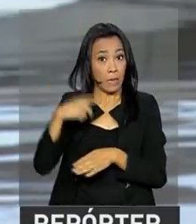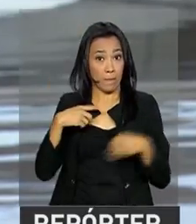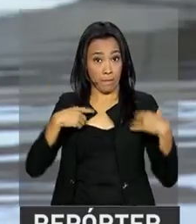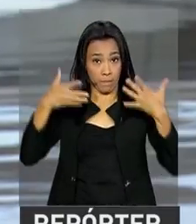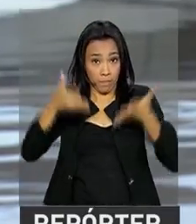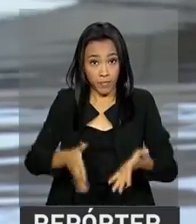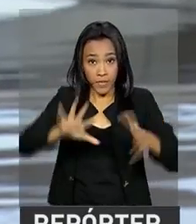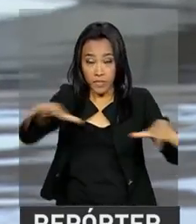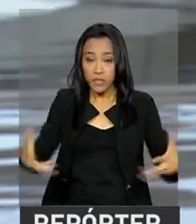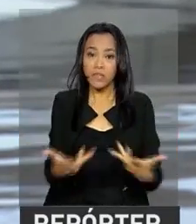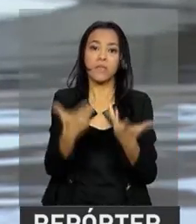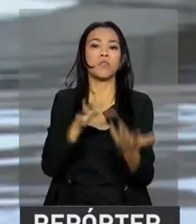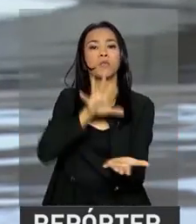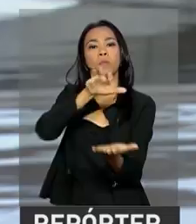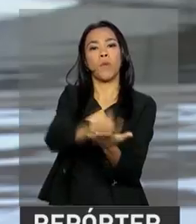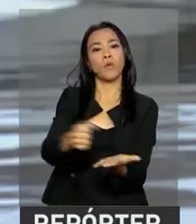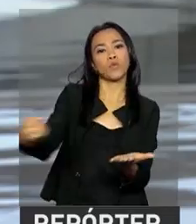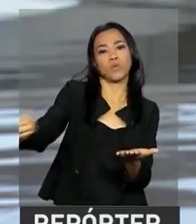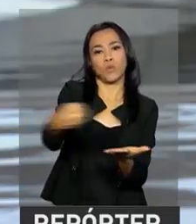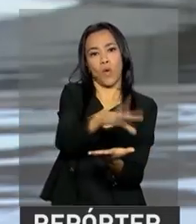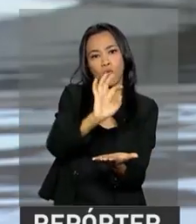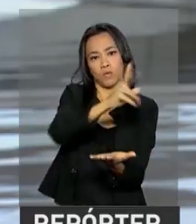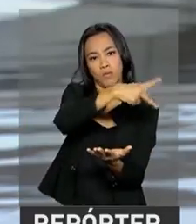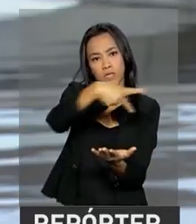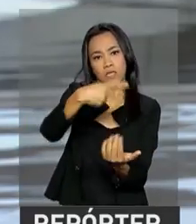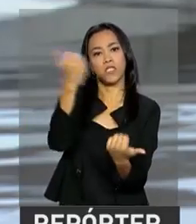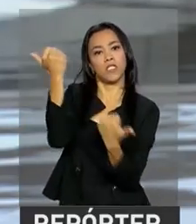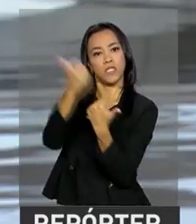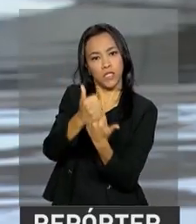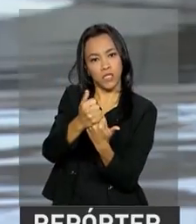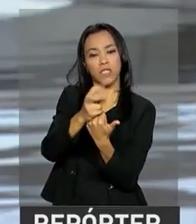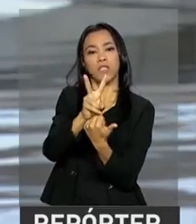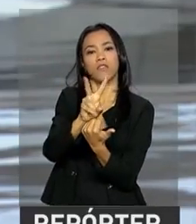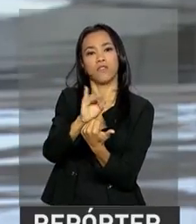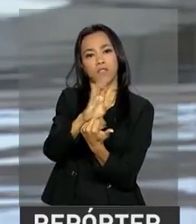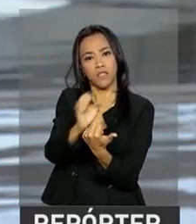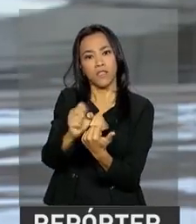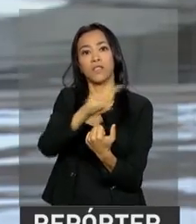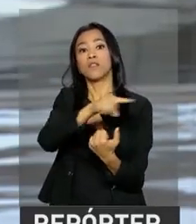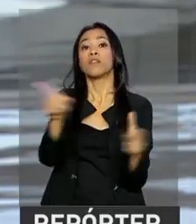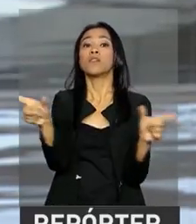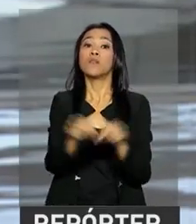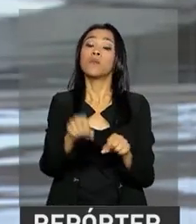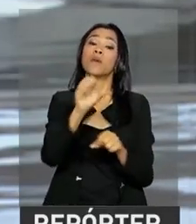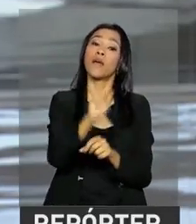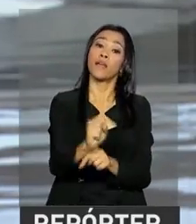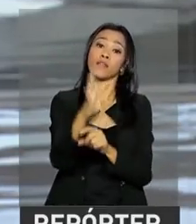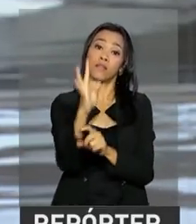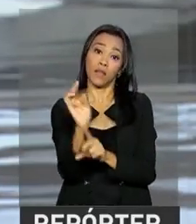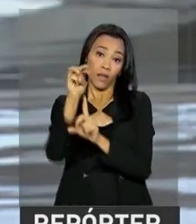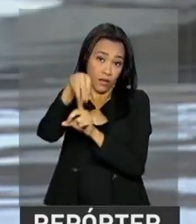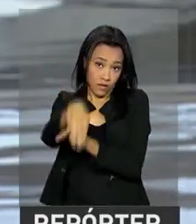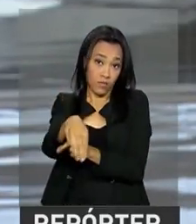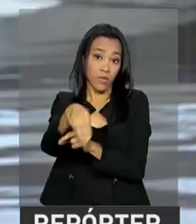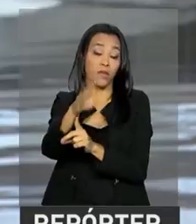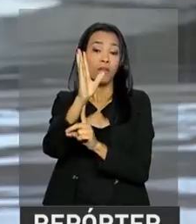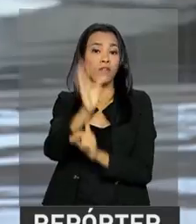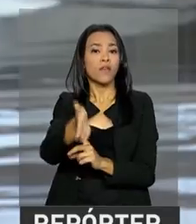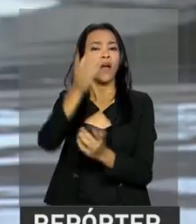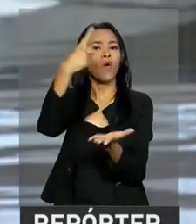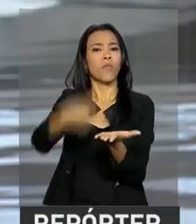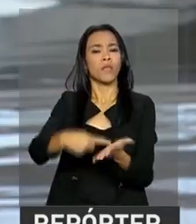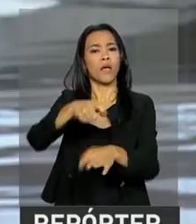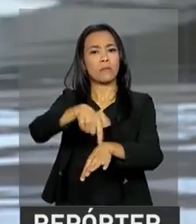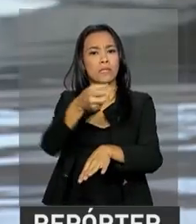posse dos novos OS Presidente e vice-presidente do Superior Tribunal militar essa cerimônia tá marcada paraas